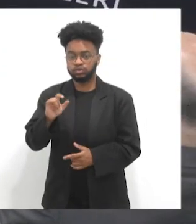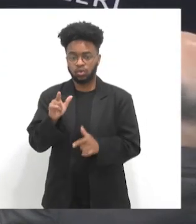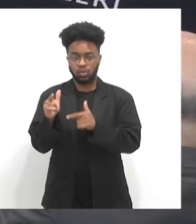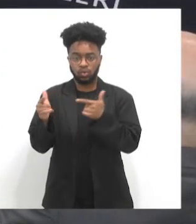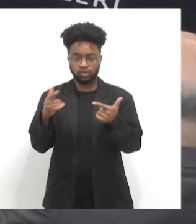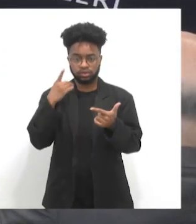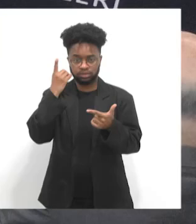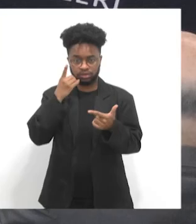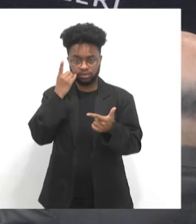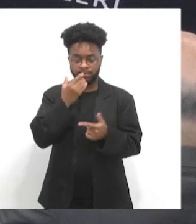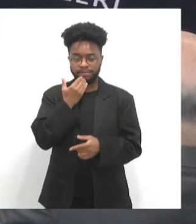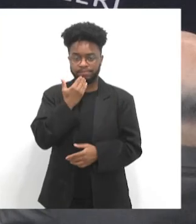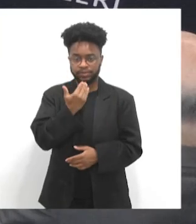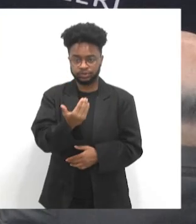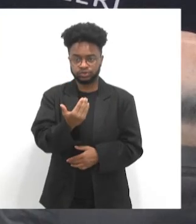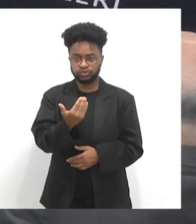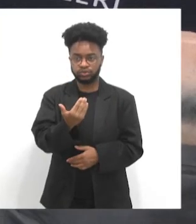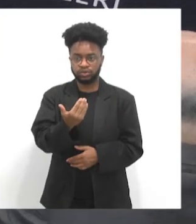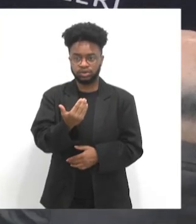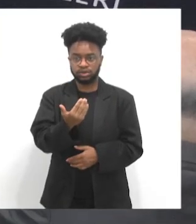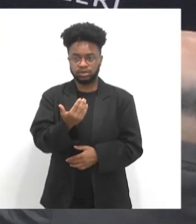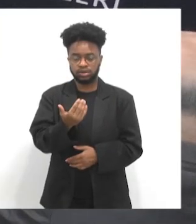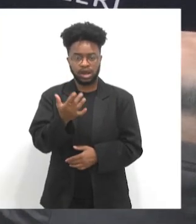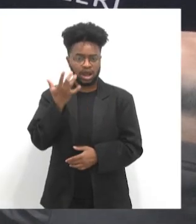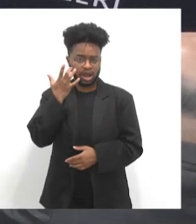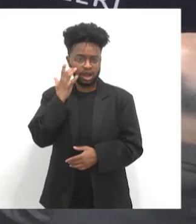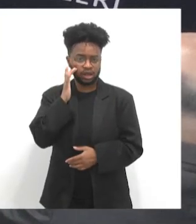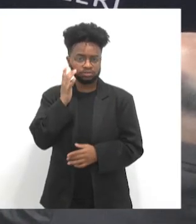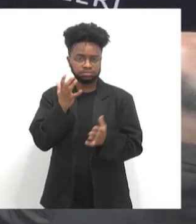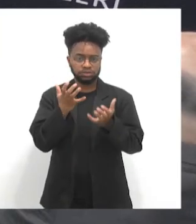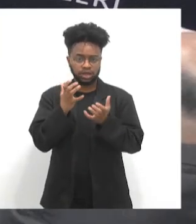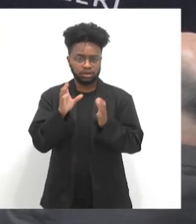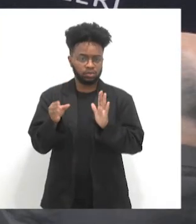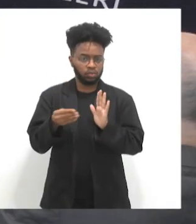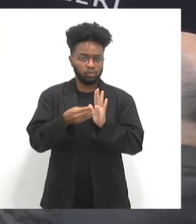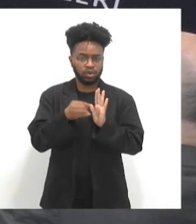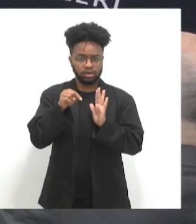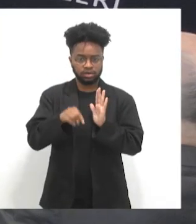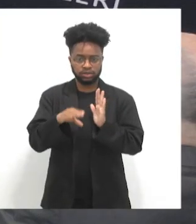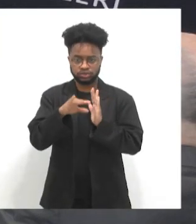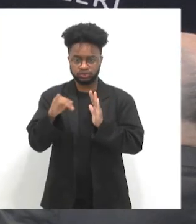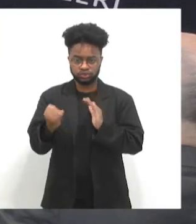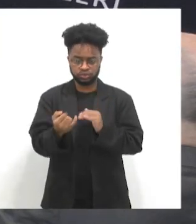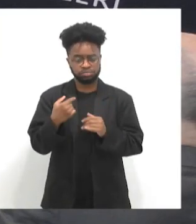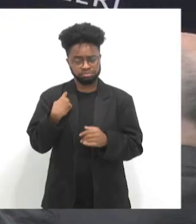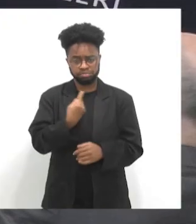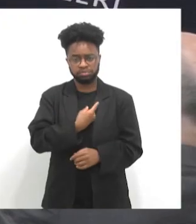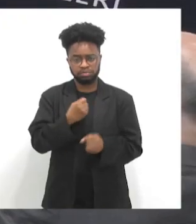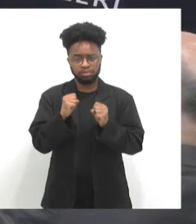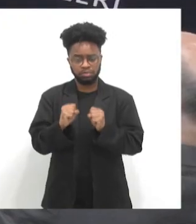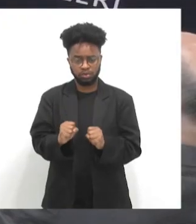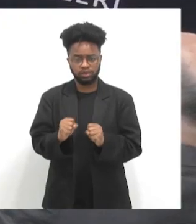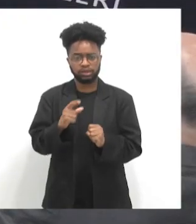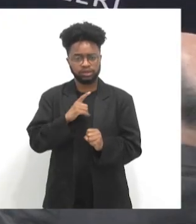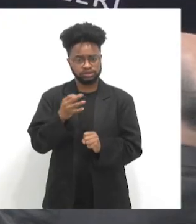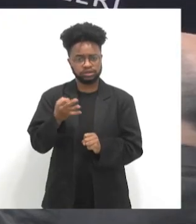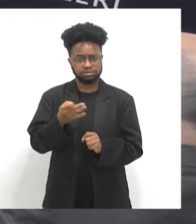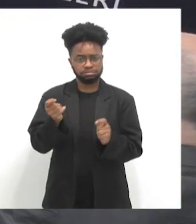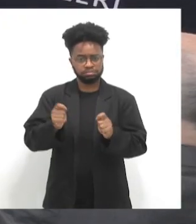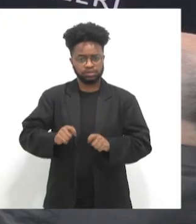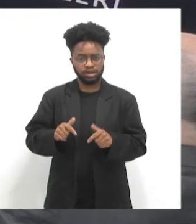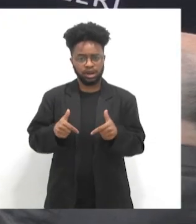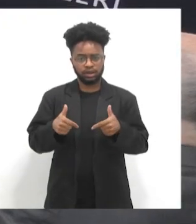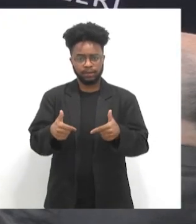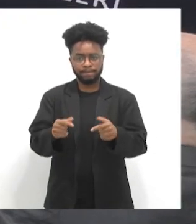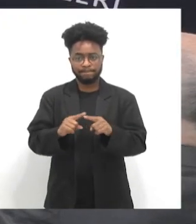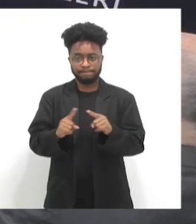parlamentar que exista essa necessidade para trazer aqui a CCJ, tenho certeza que podemos fazer.